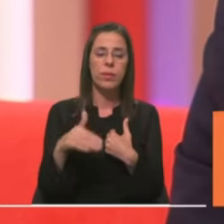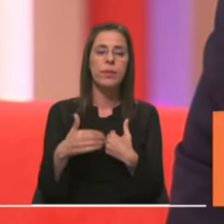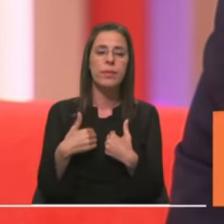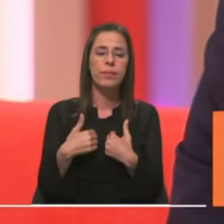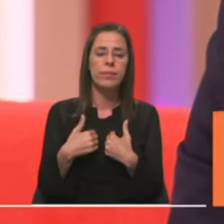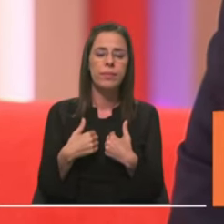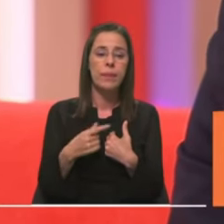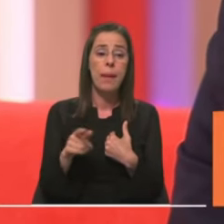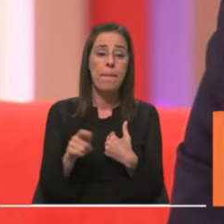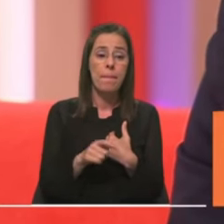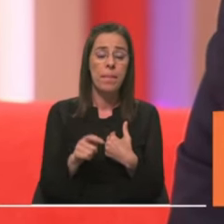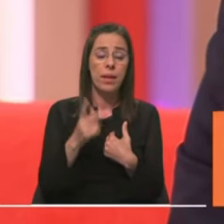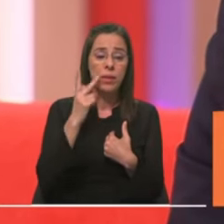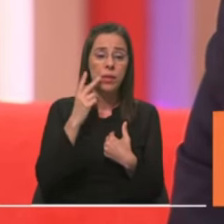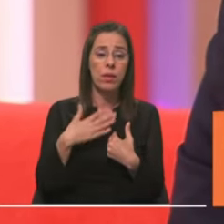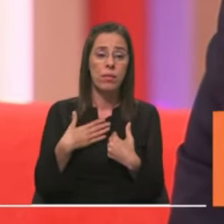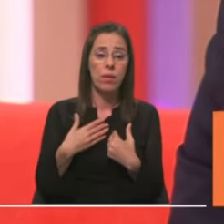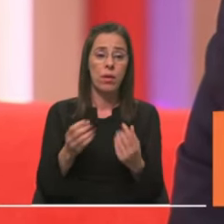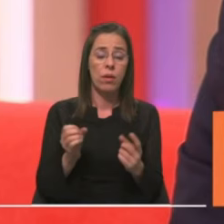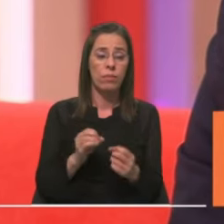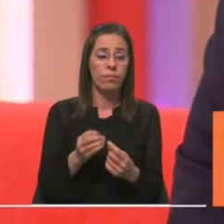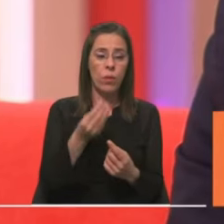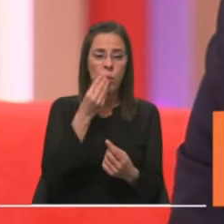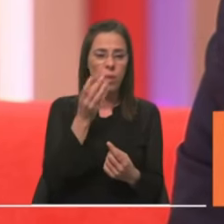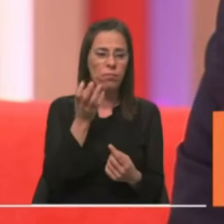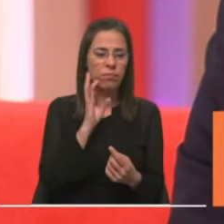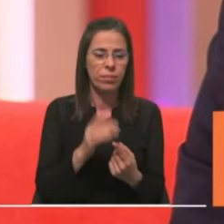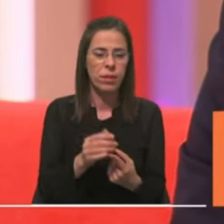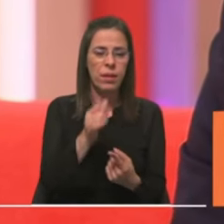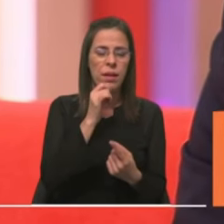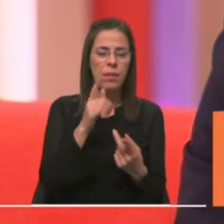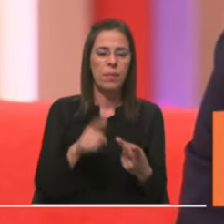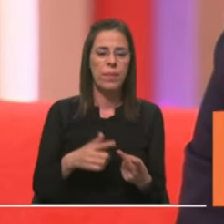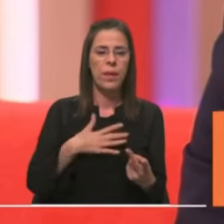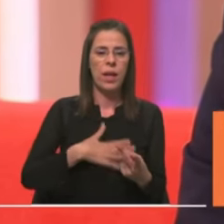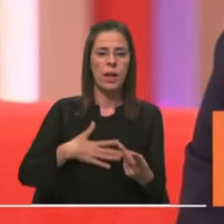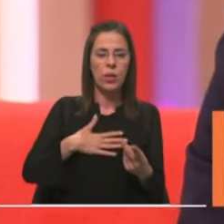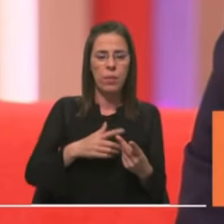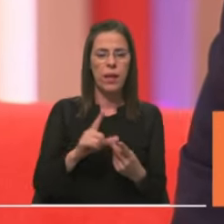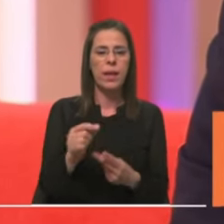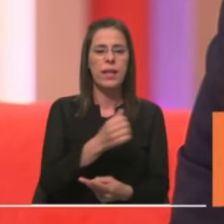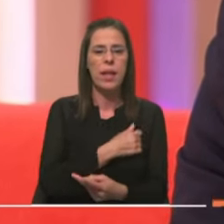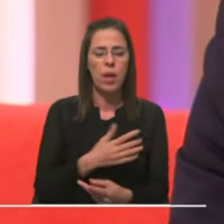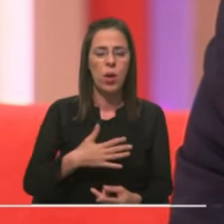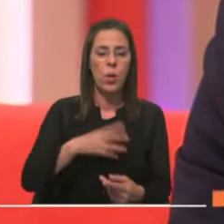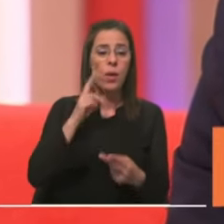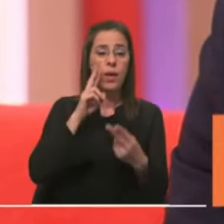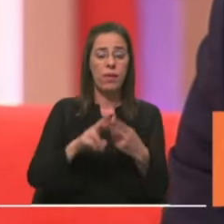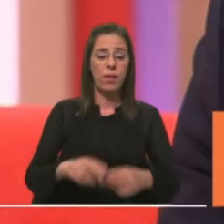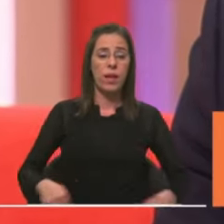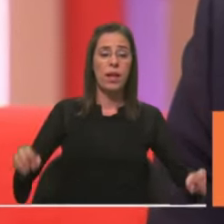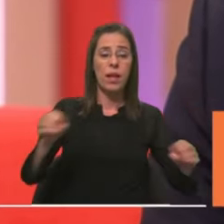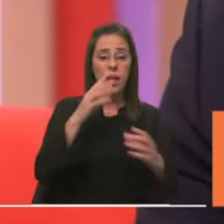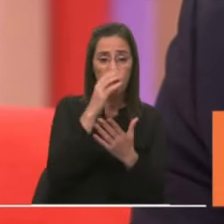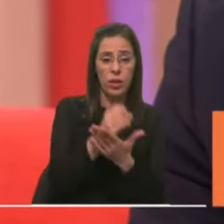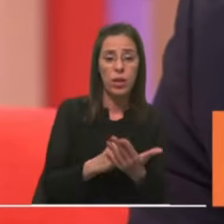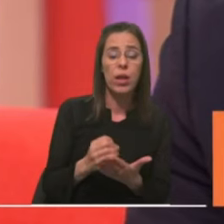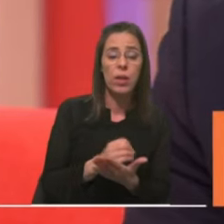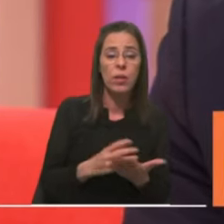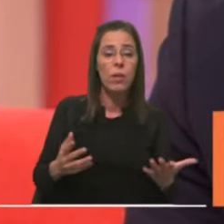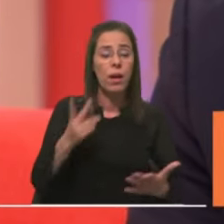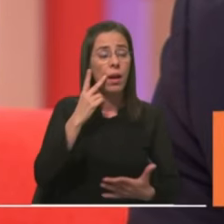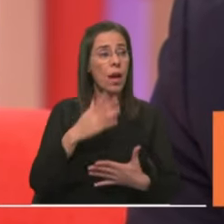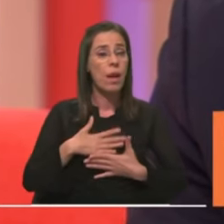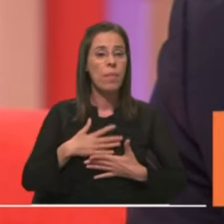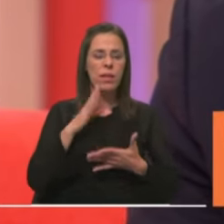imagina eu tive meses da minha vida que não tinha vontade de comer nem de beber nem de tomar banho nem sair de casa não queria ver ninguém não coisa nenhuma porque a